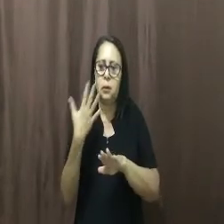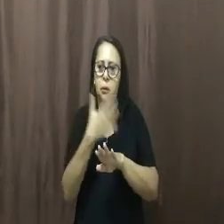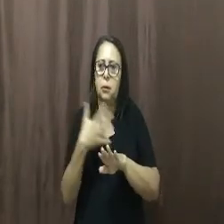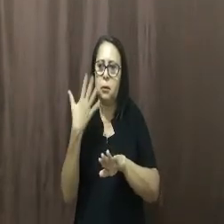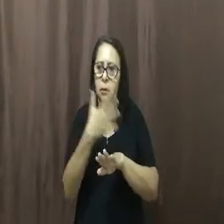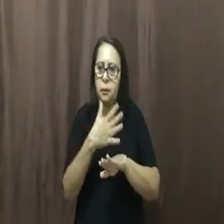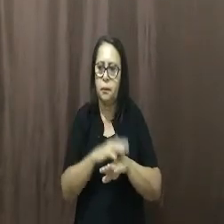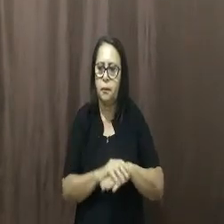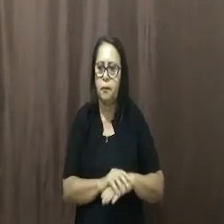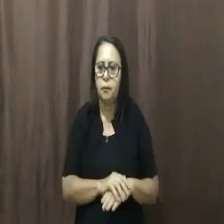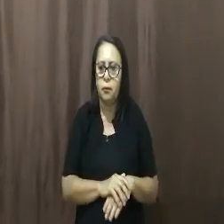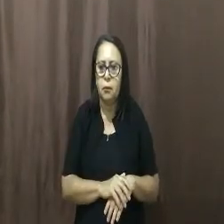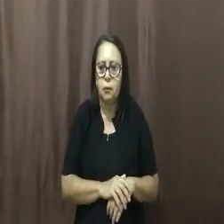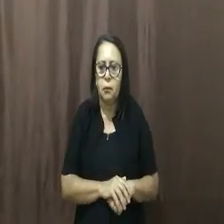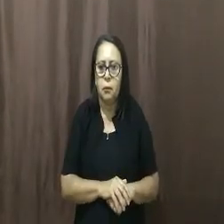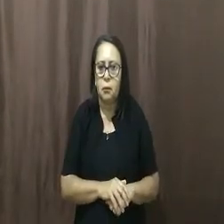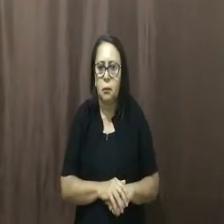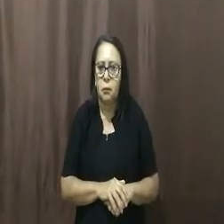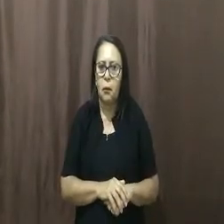de profissão que entraram.